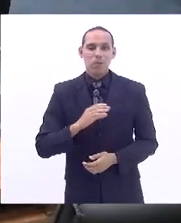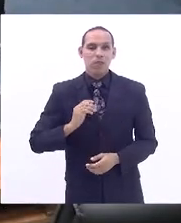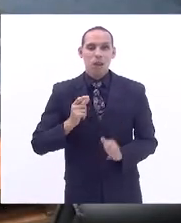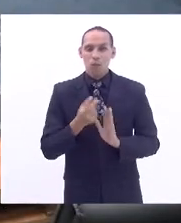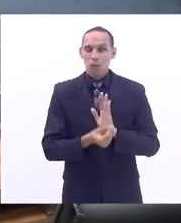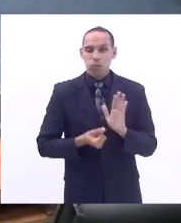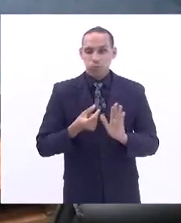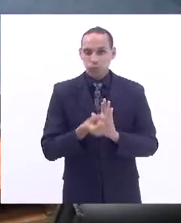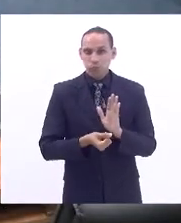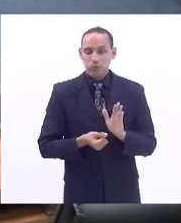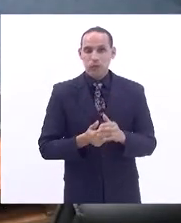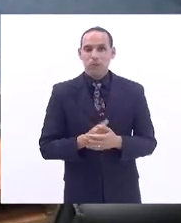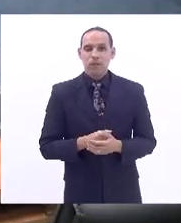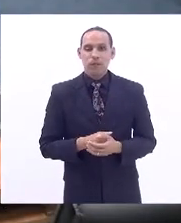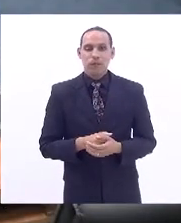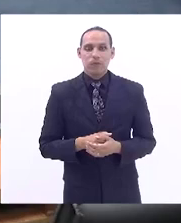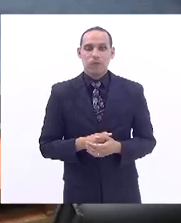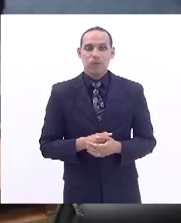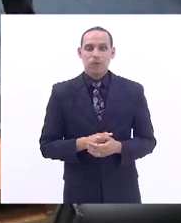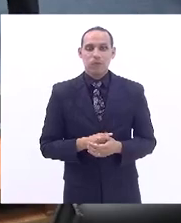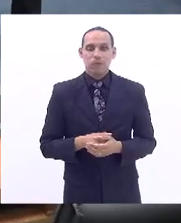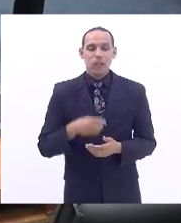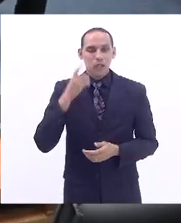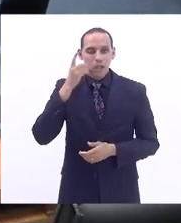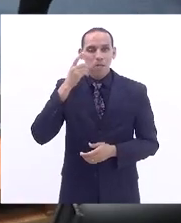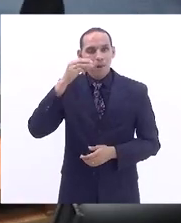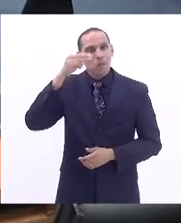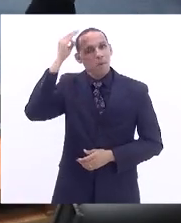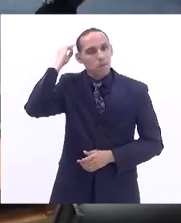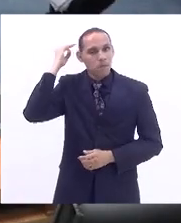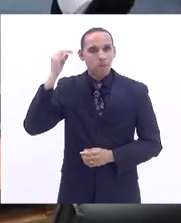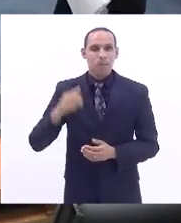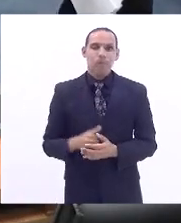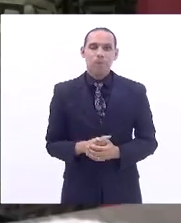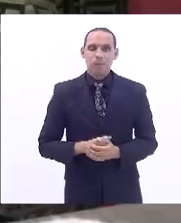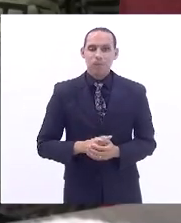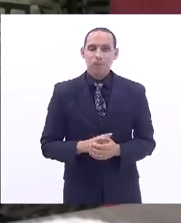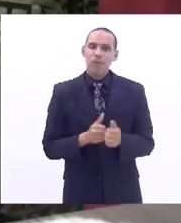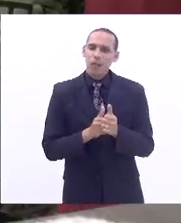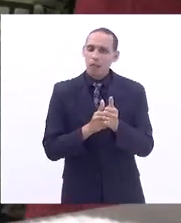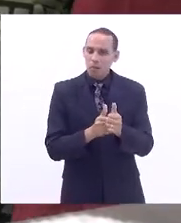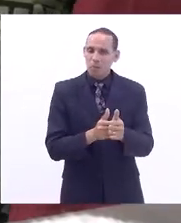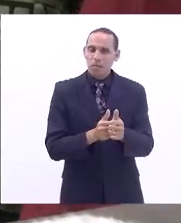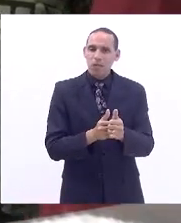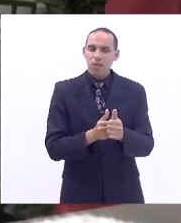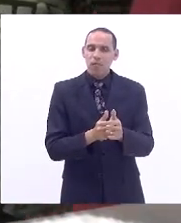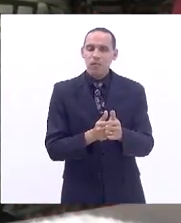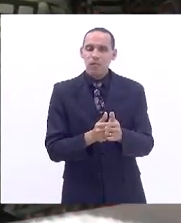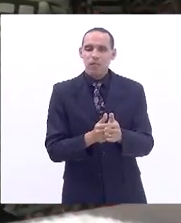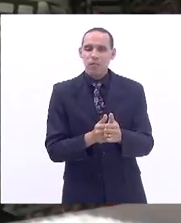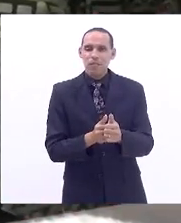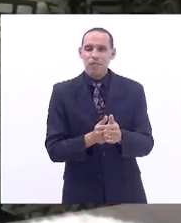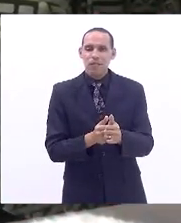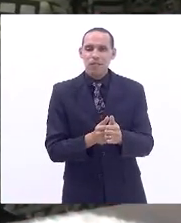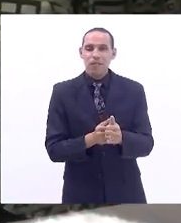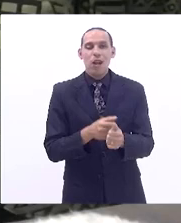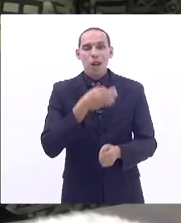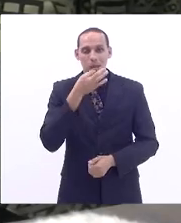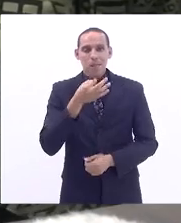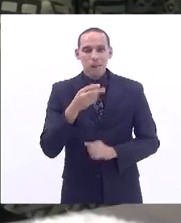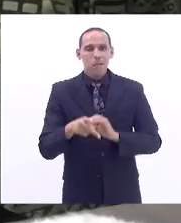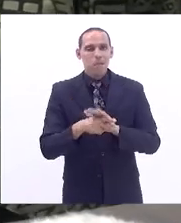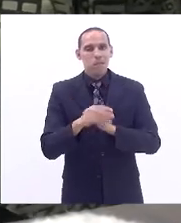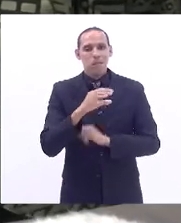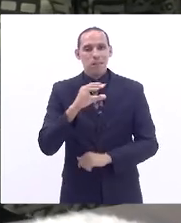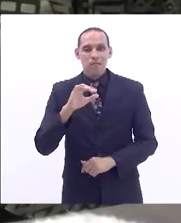deputado é mas passiva a o apoio motivo acompanha o douto parecer da